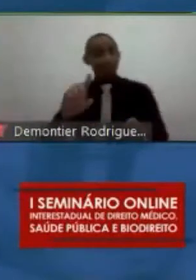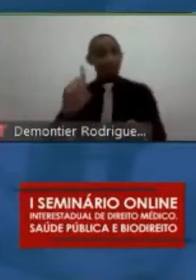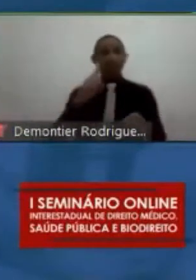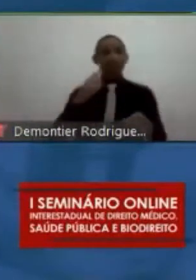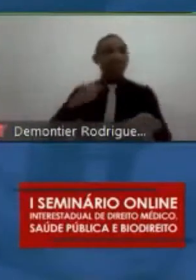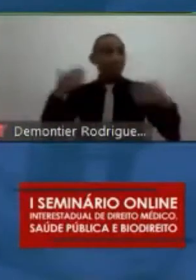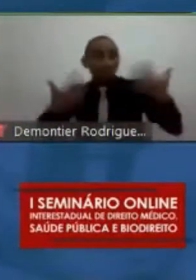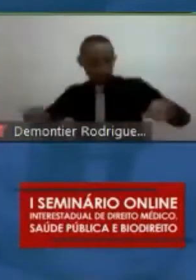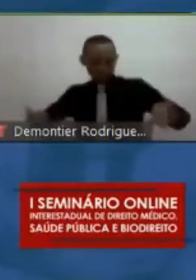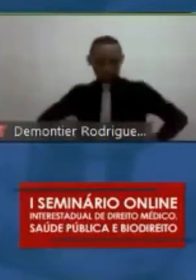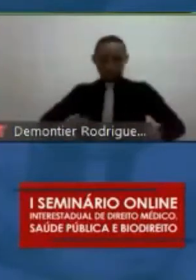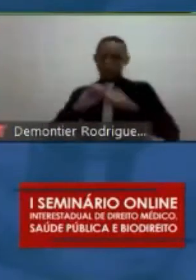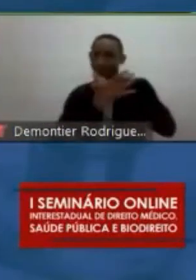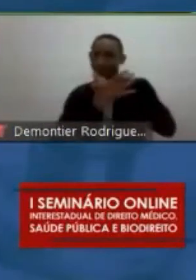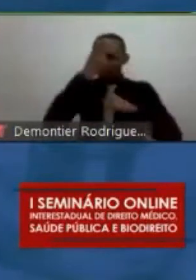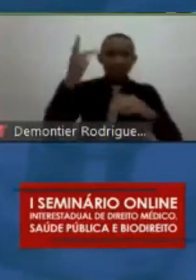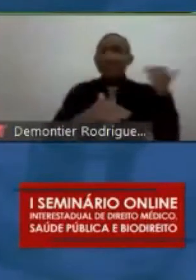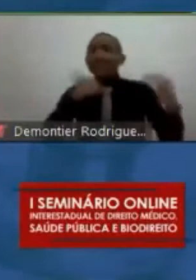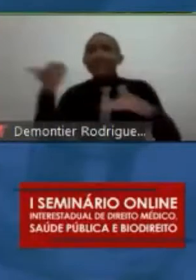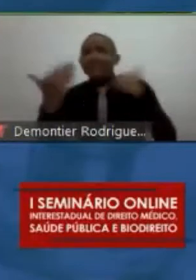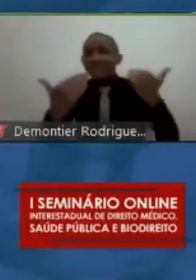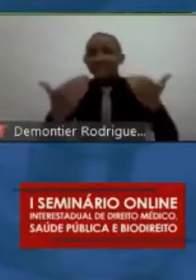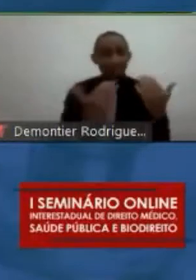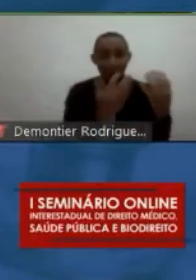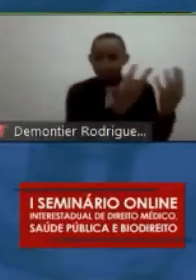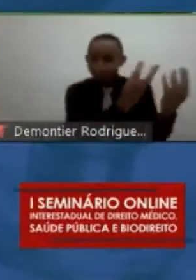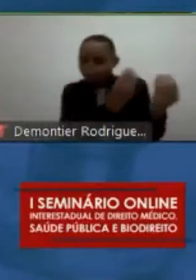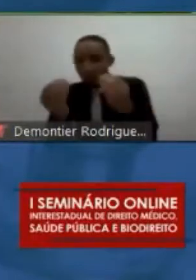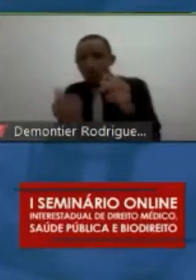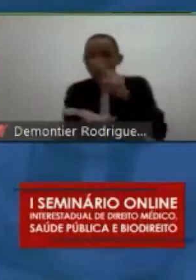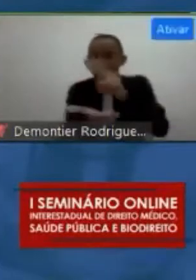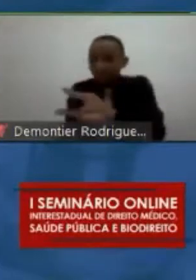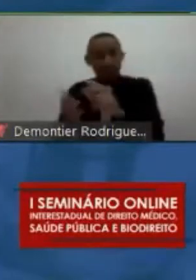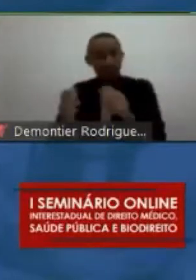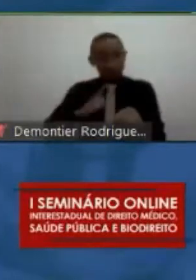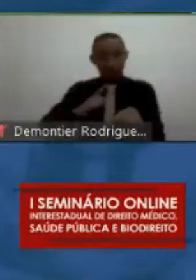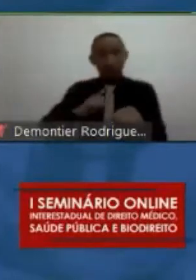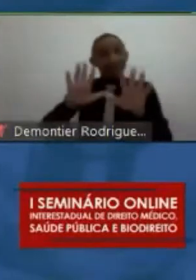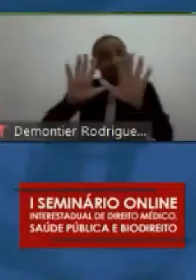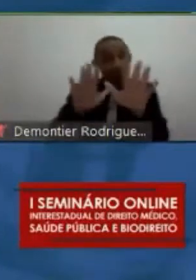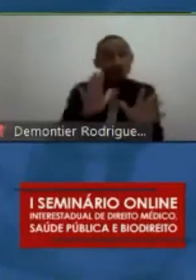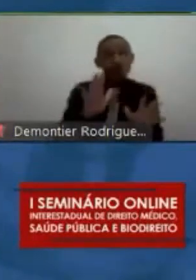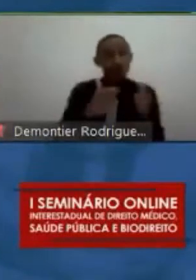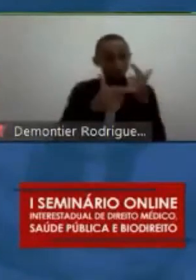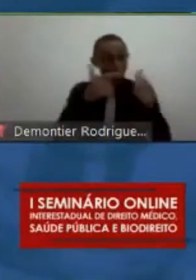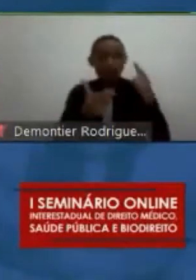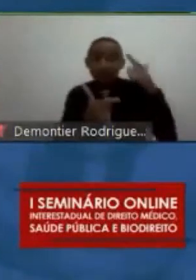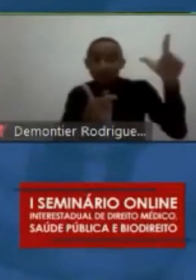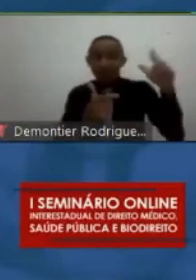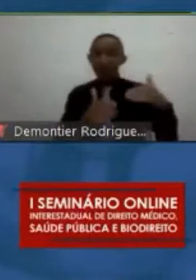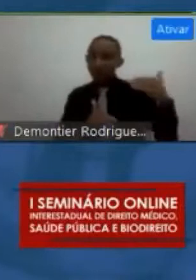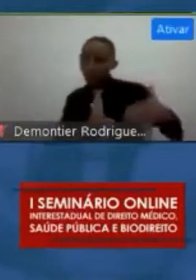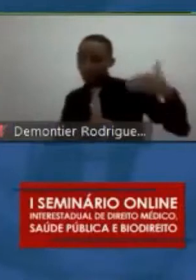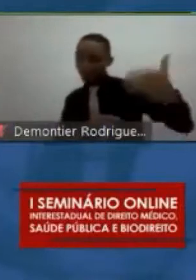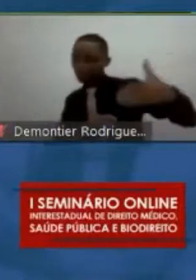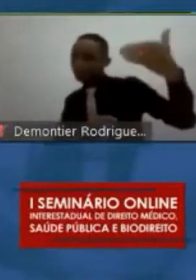vivendo, com mortalidade, morbidade dos pacientes que estão infectados. Mas nós teremos, ao longo do tempo,